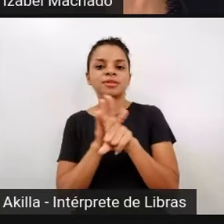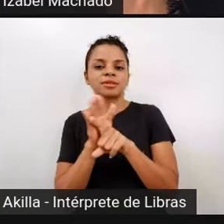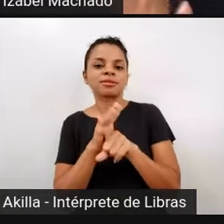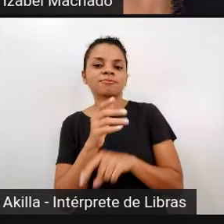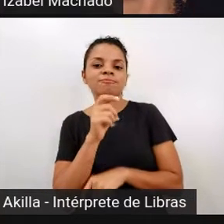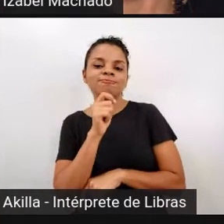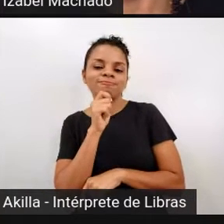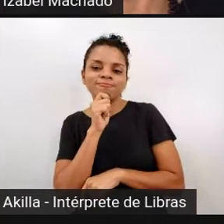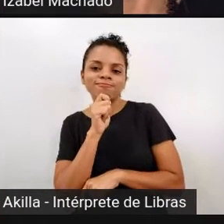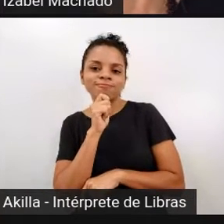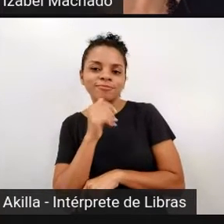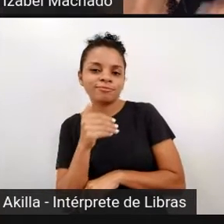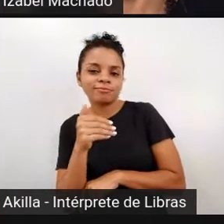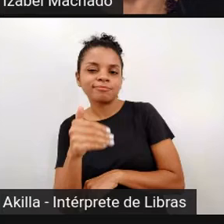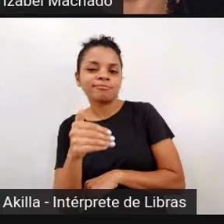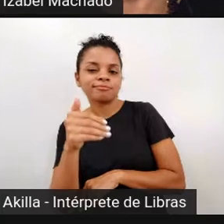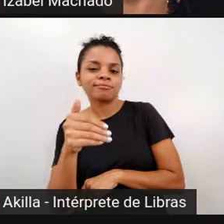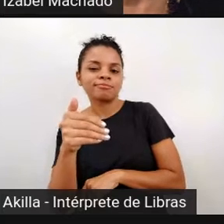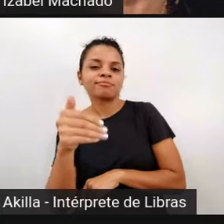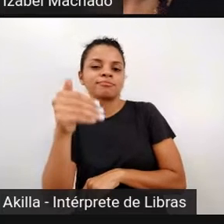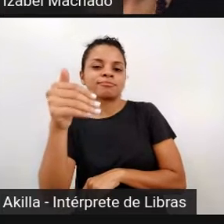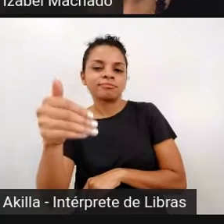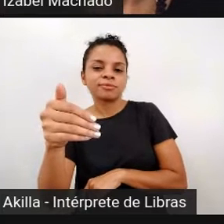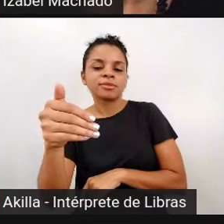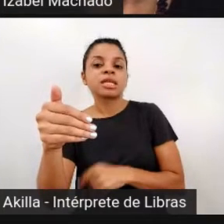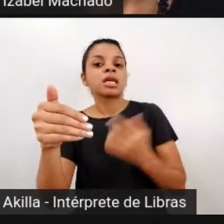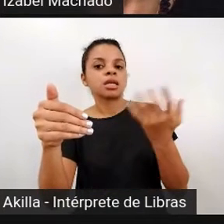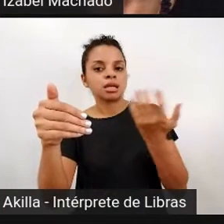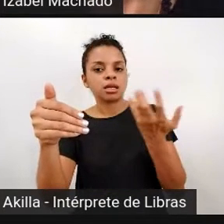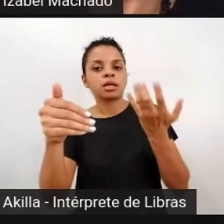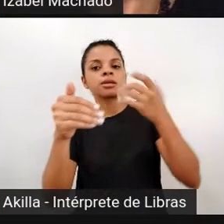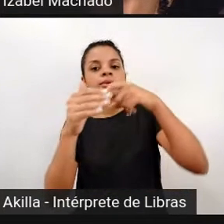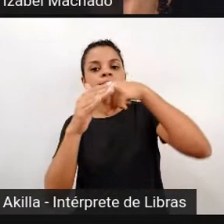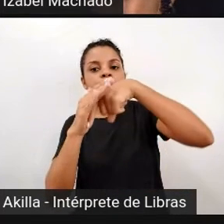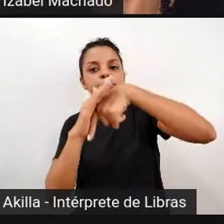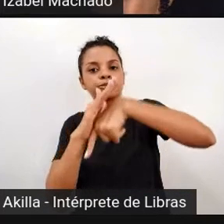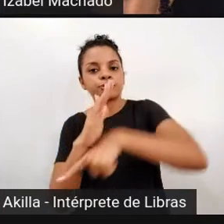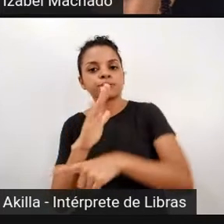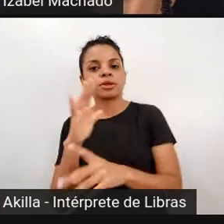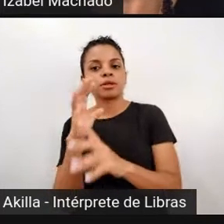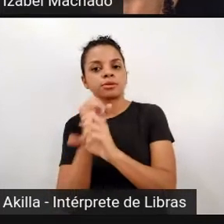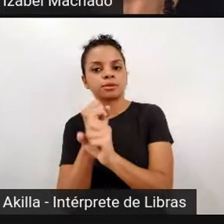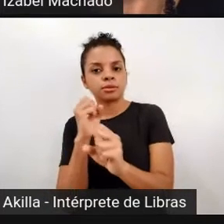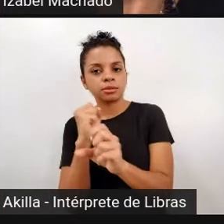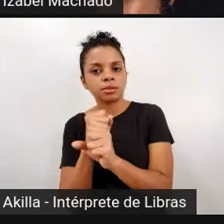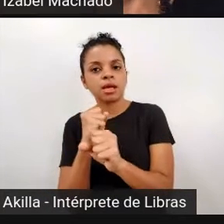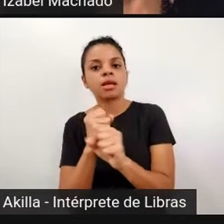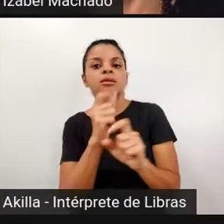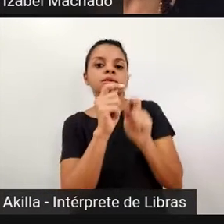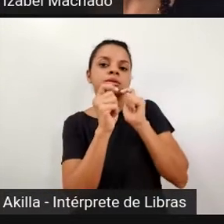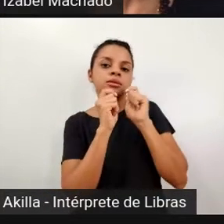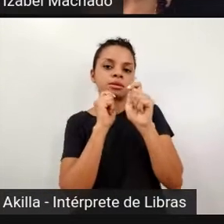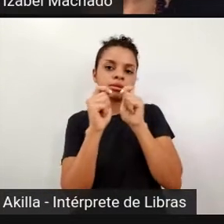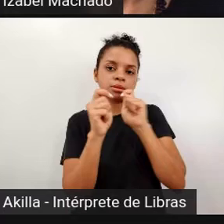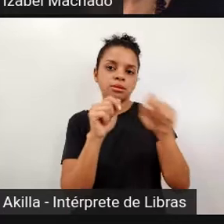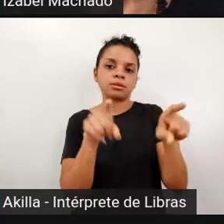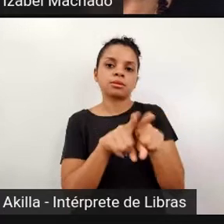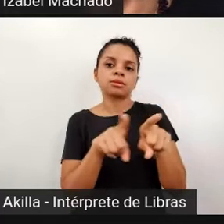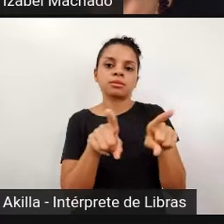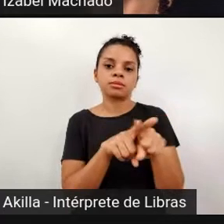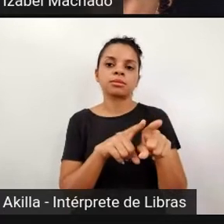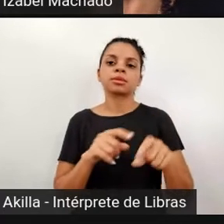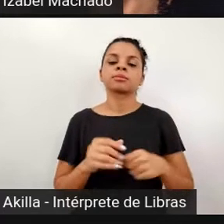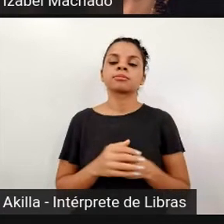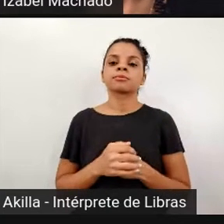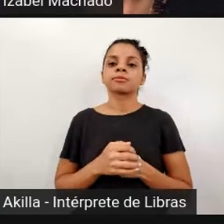minha ideia, ao longo do trabalho, vai ser aprofundar esses dados, inclusive com entrevistas com os gestores. Só a título de